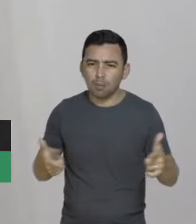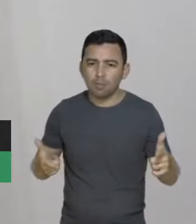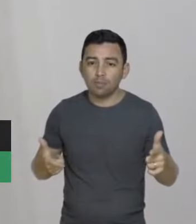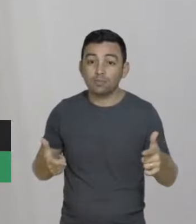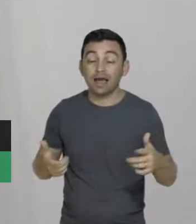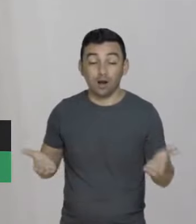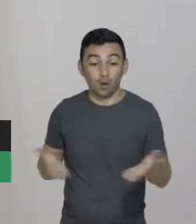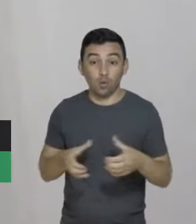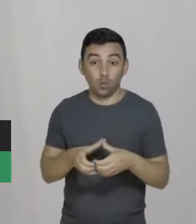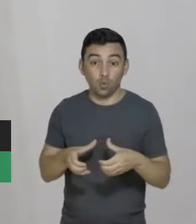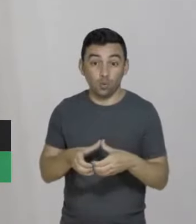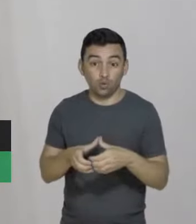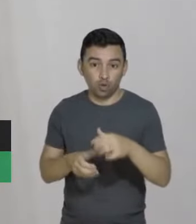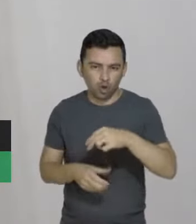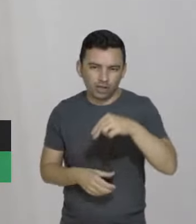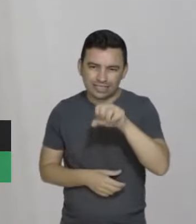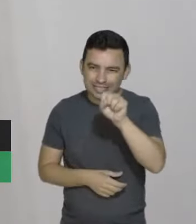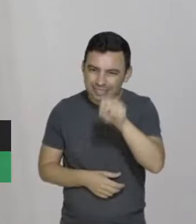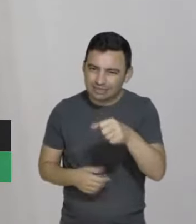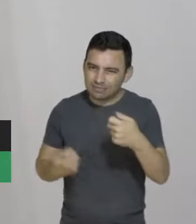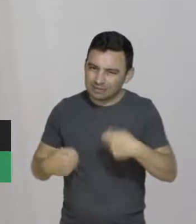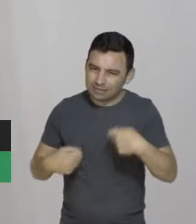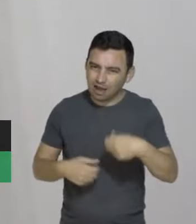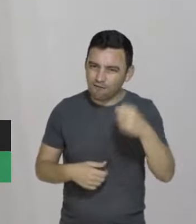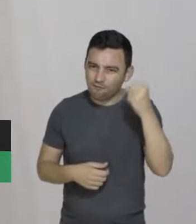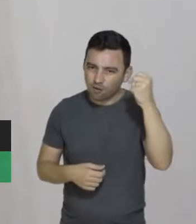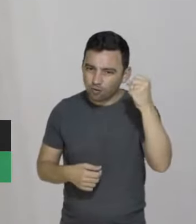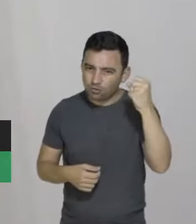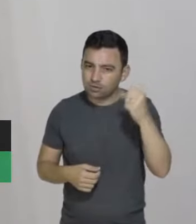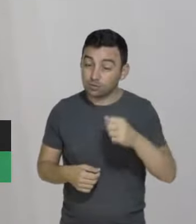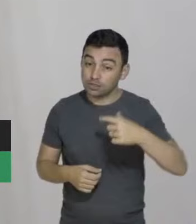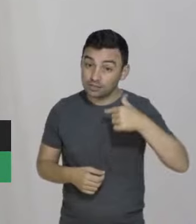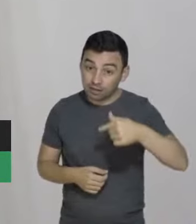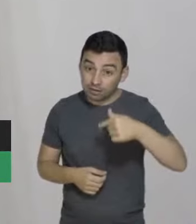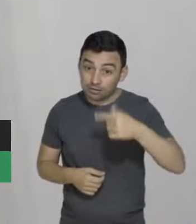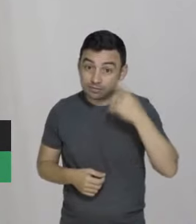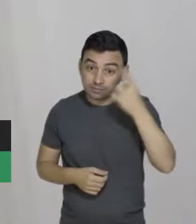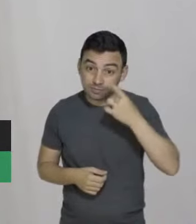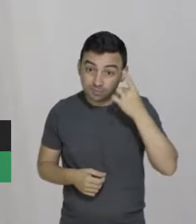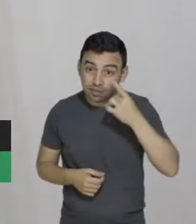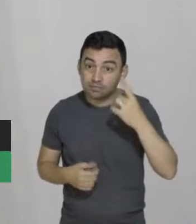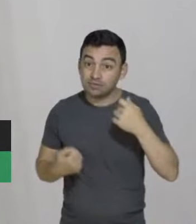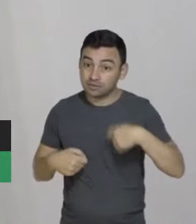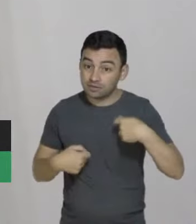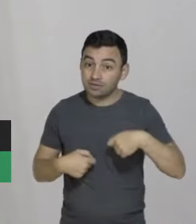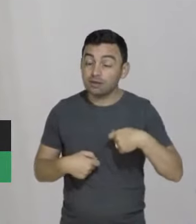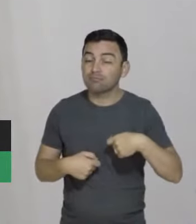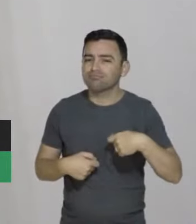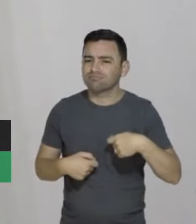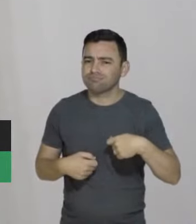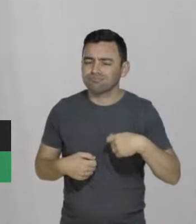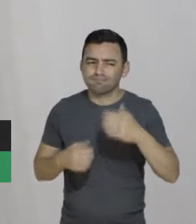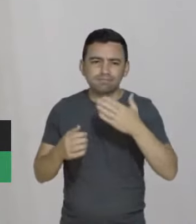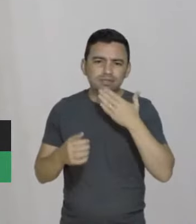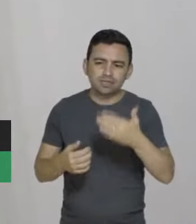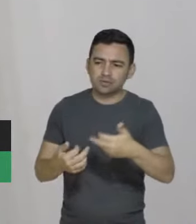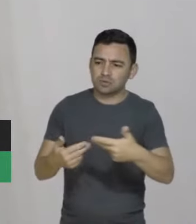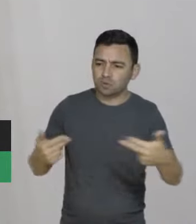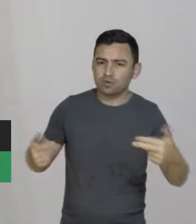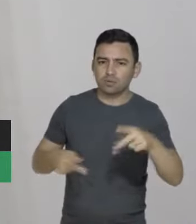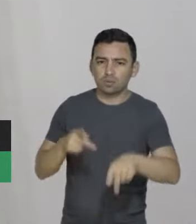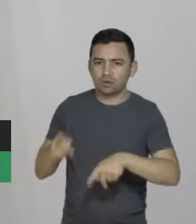Norte, termos sim forças, unidos os 7 parlamentares, e levarmos essas demandas, principalmente de infraestrutura,